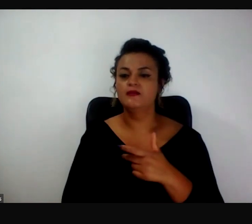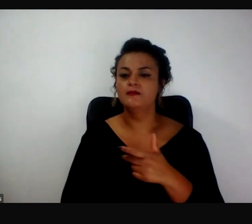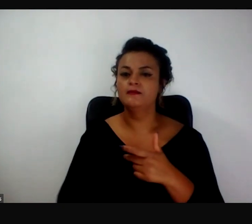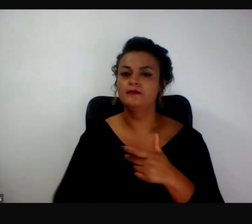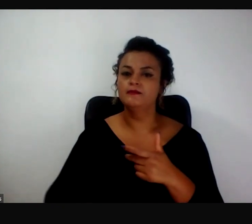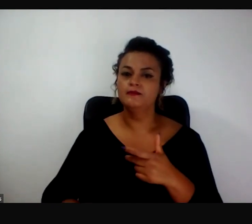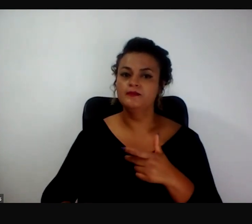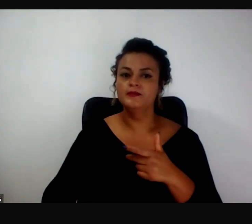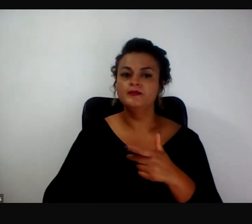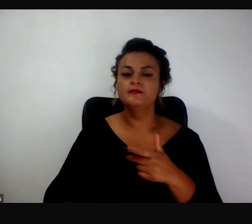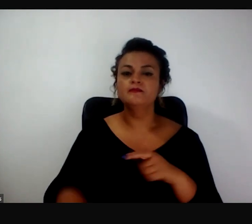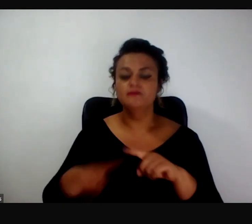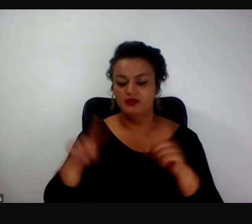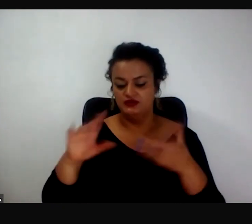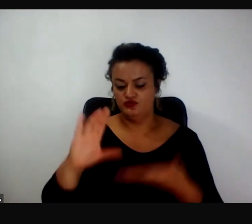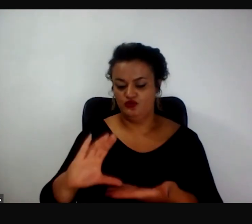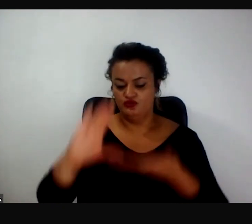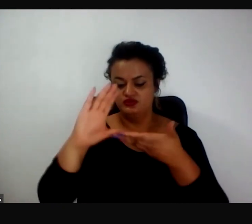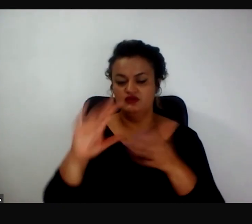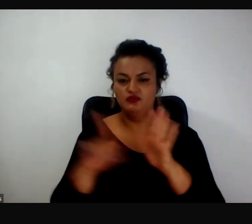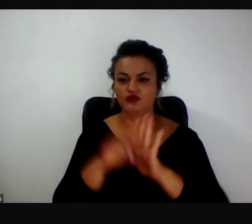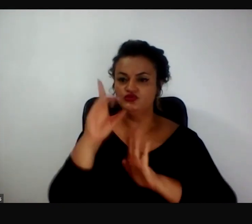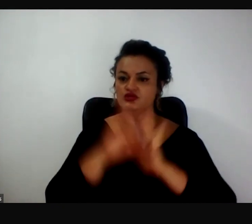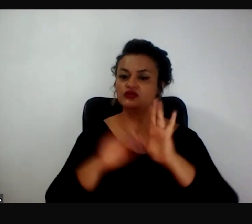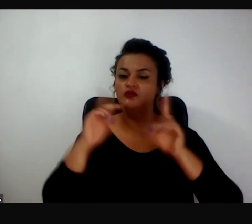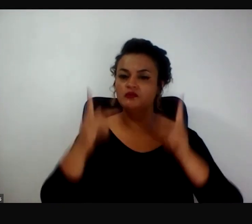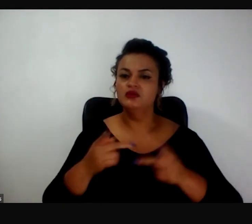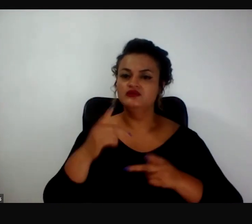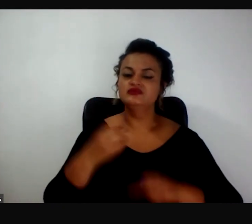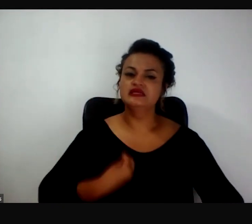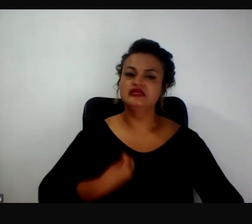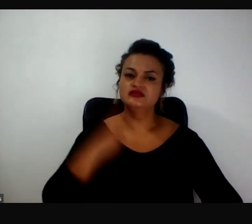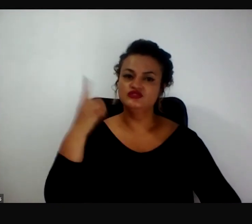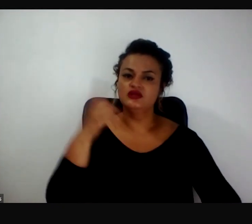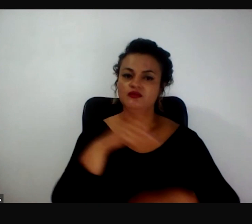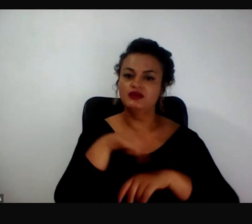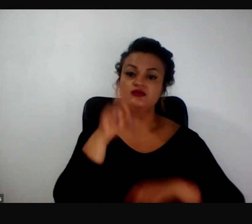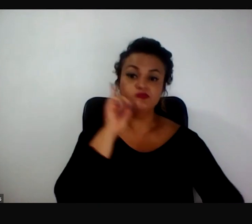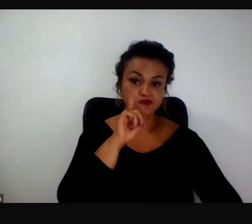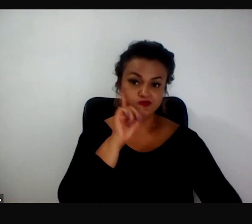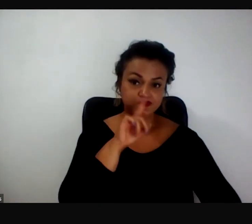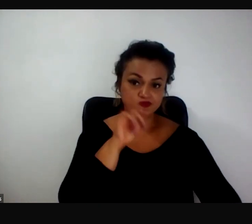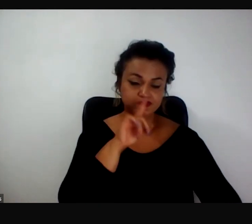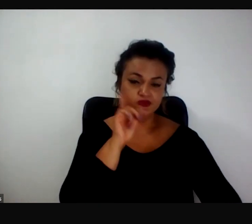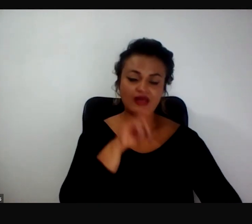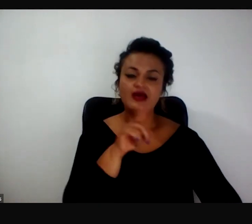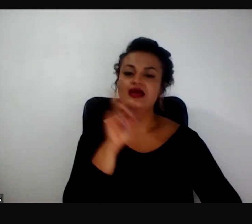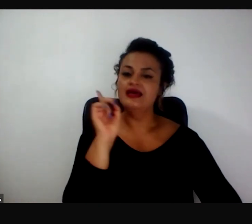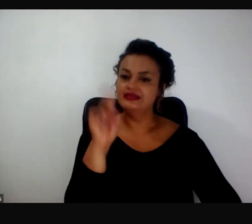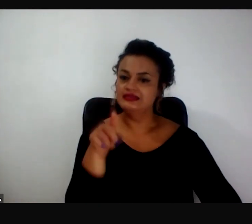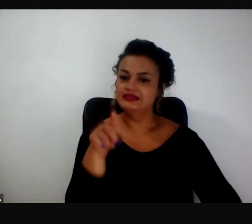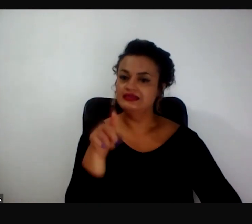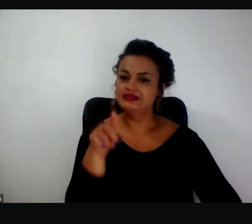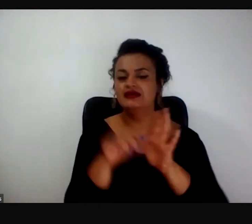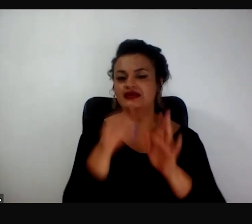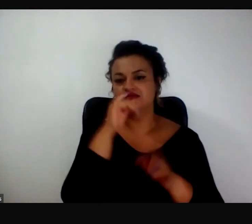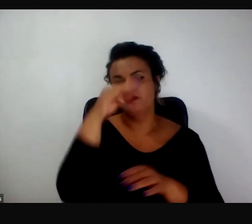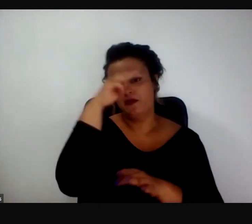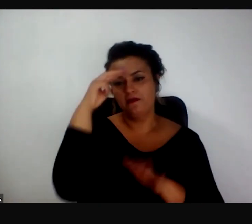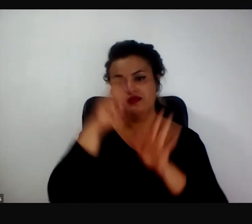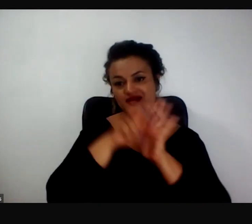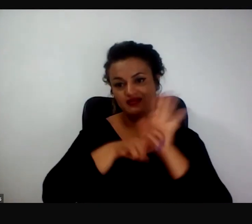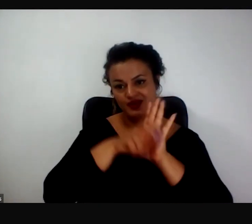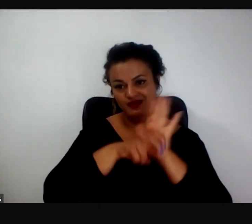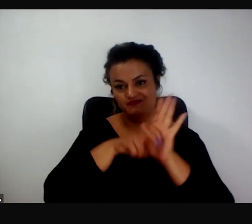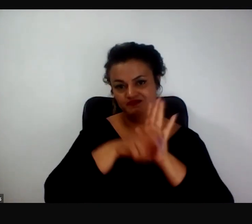do Conselho, né, de Direitos Humanos que funciona em Washington, né? Nós temos aceito, um exemplo é a Lei Maria da Penha. Mas, de todo